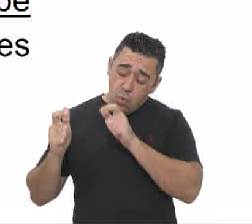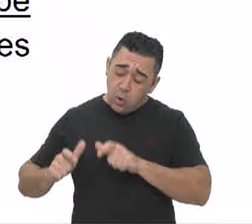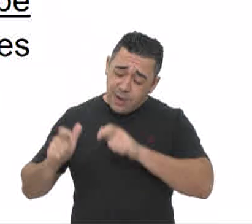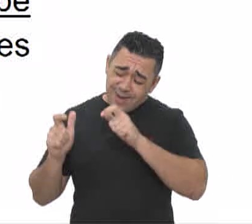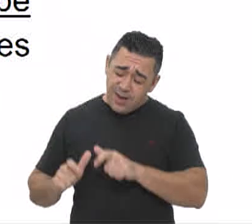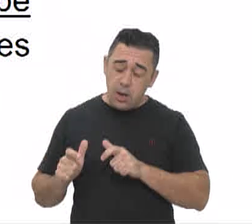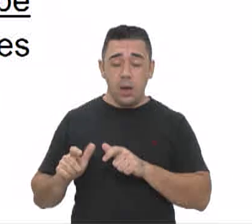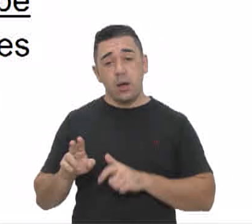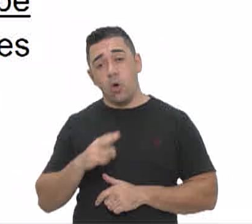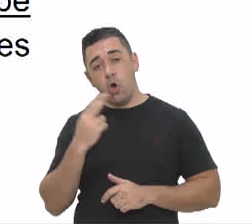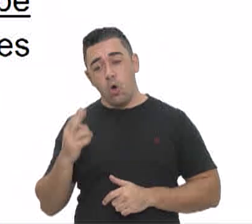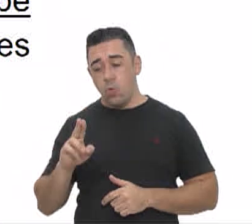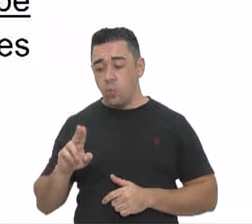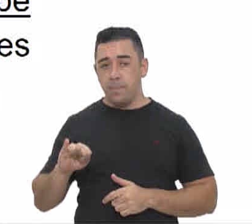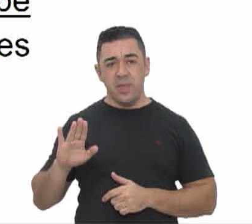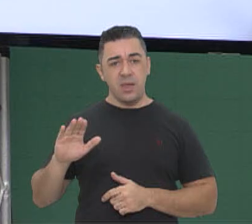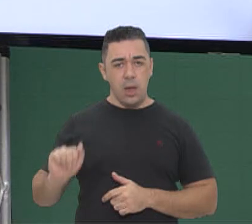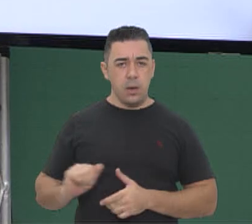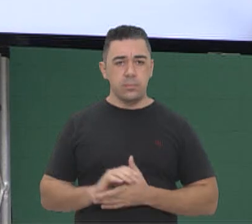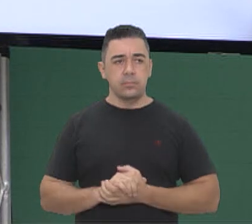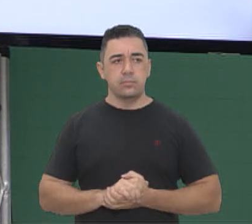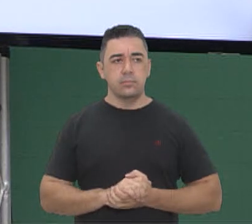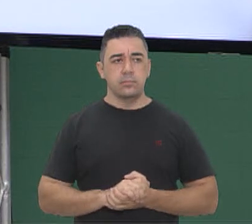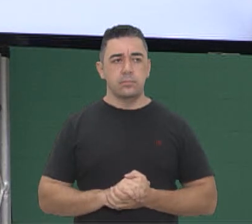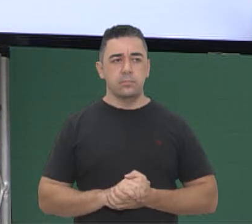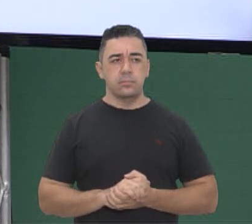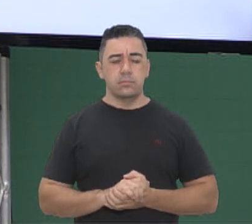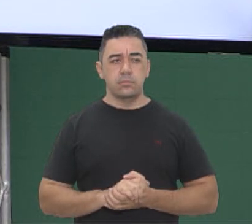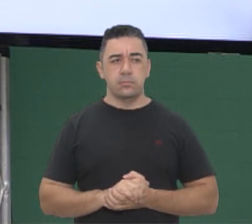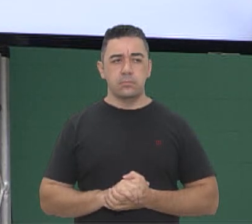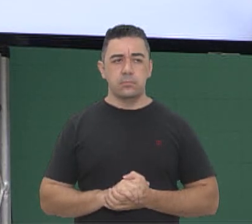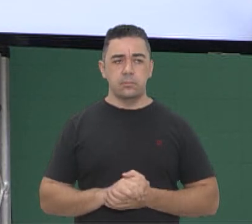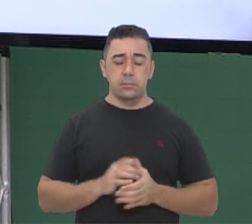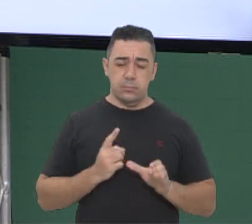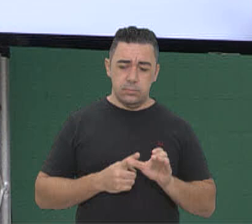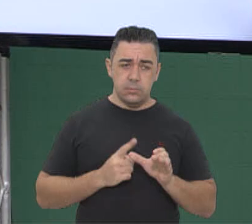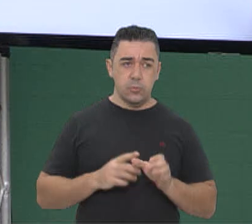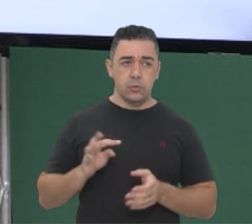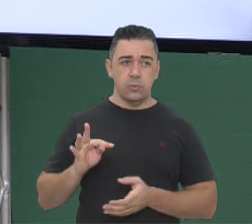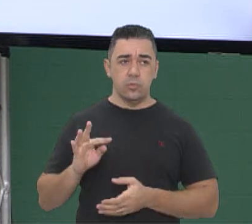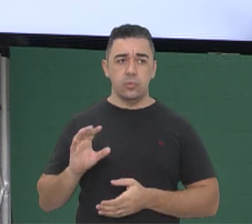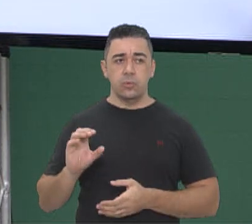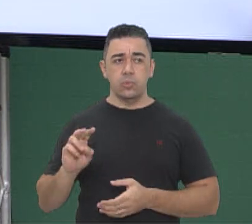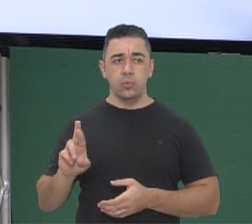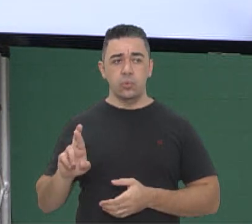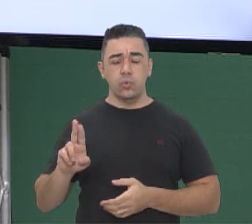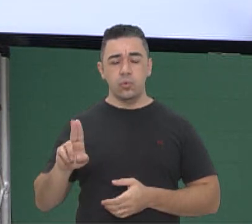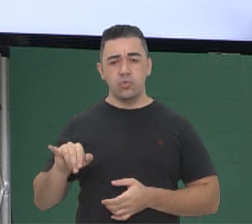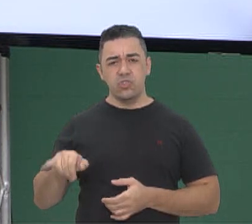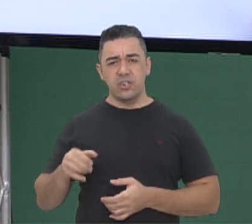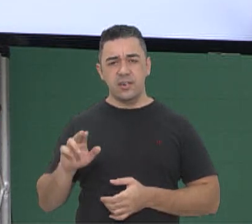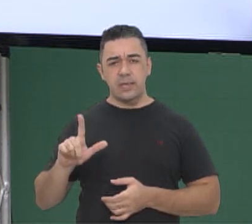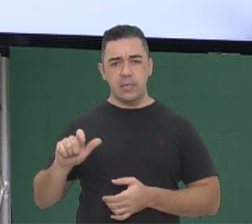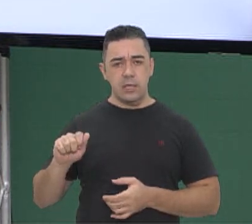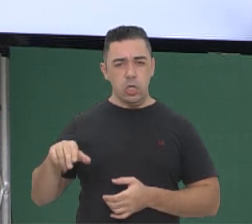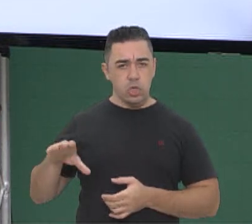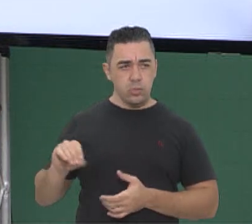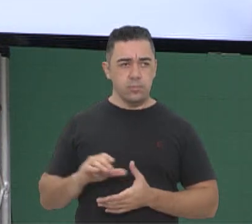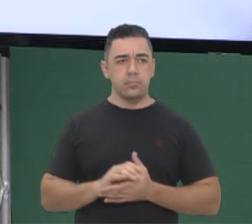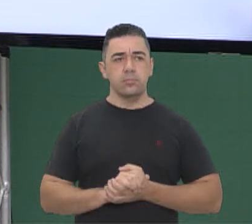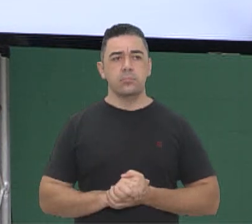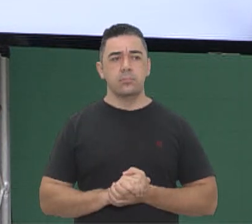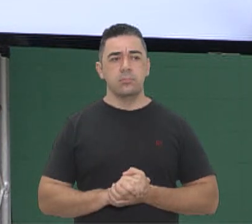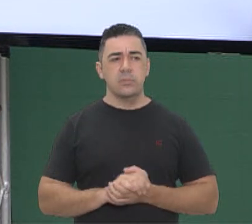se ubica em el distrito trujillano, do lugar de Trujillo, de Moche. É uma pirâmide de